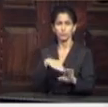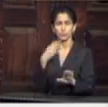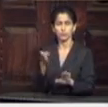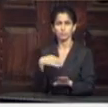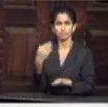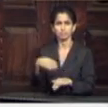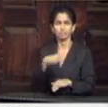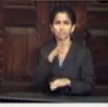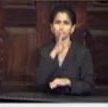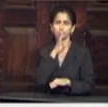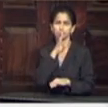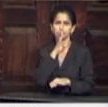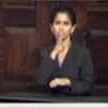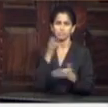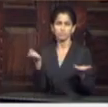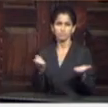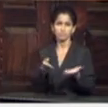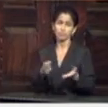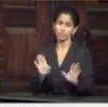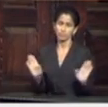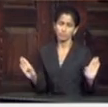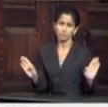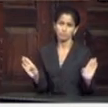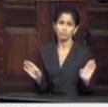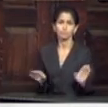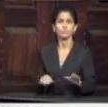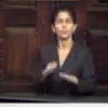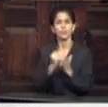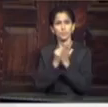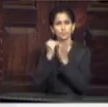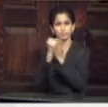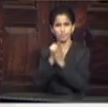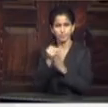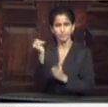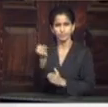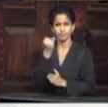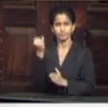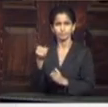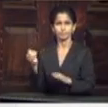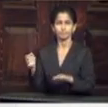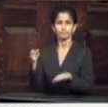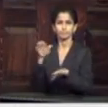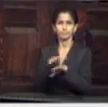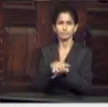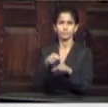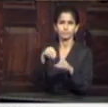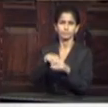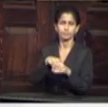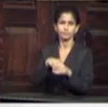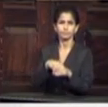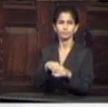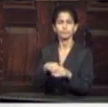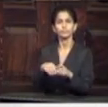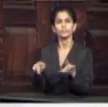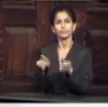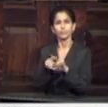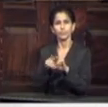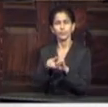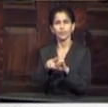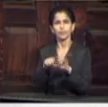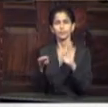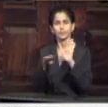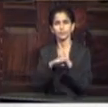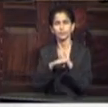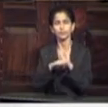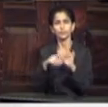preocupação não se faz presente. E mais, queria dizer da importância, presidente, vou concluir, da importância de nós estabelecermos um link, porque